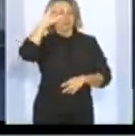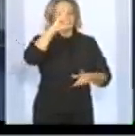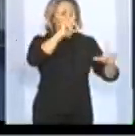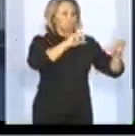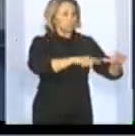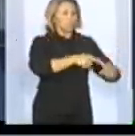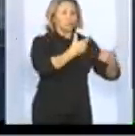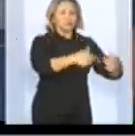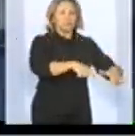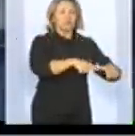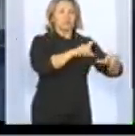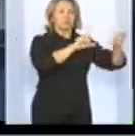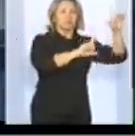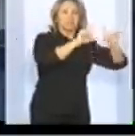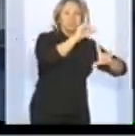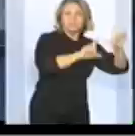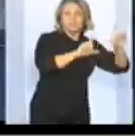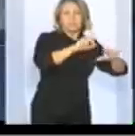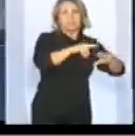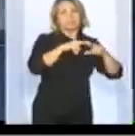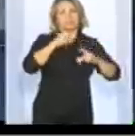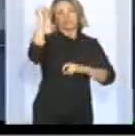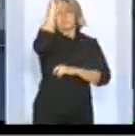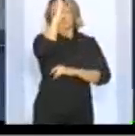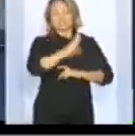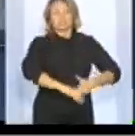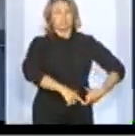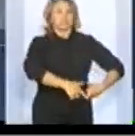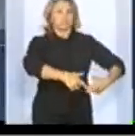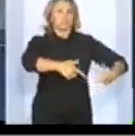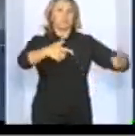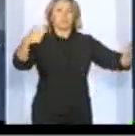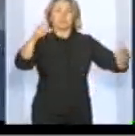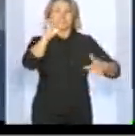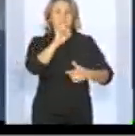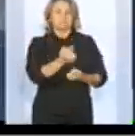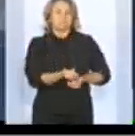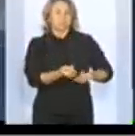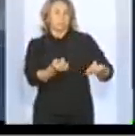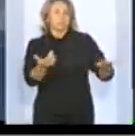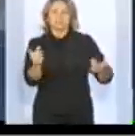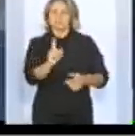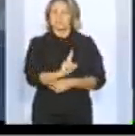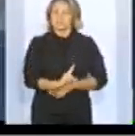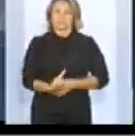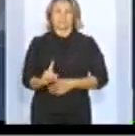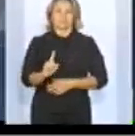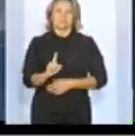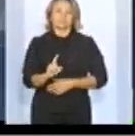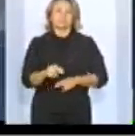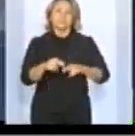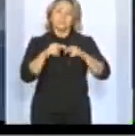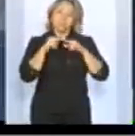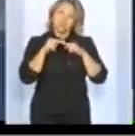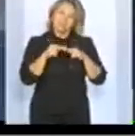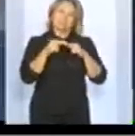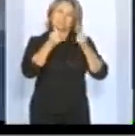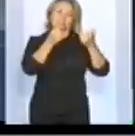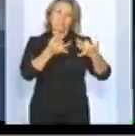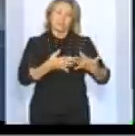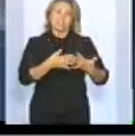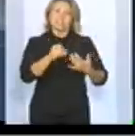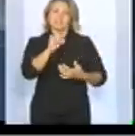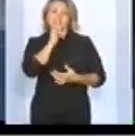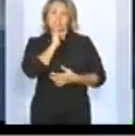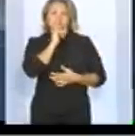de TV por assinatura. O Brasil é enorme, então não se trata apenas de grandes centros. Então, se um